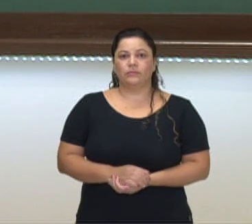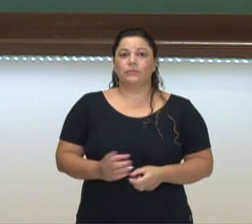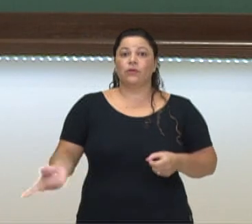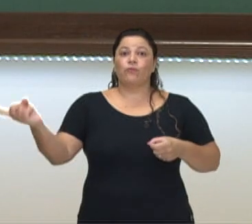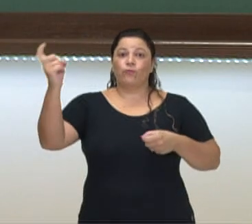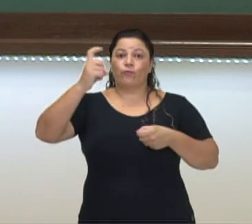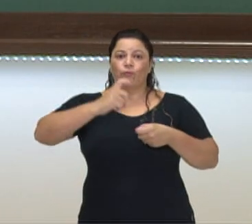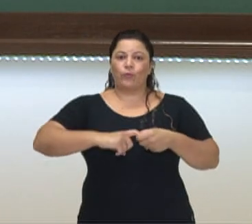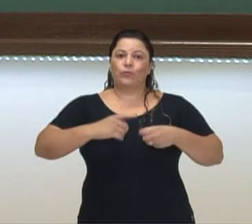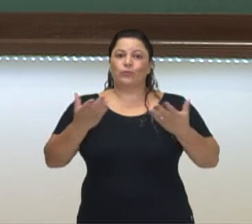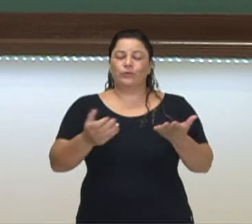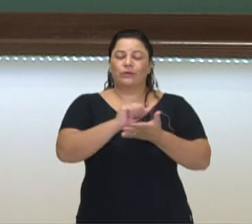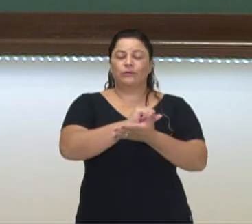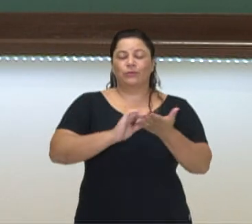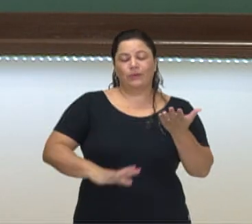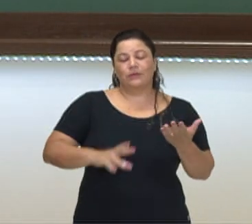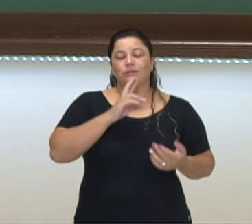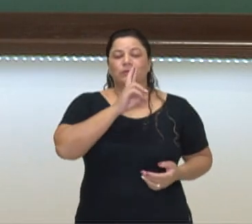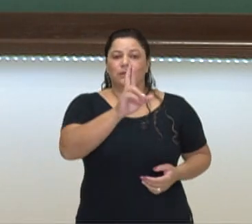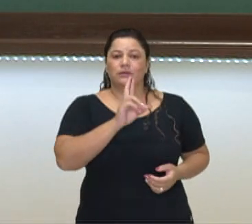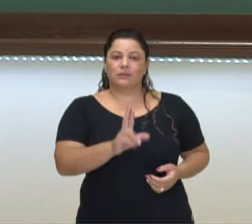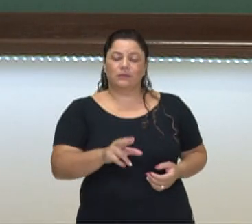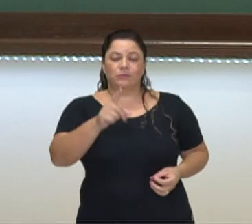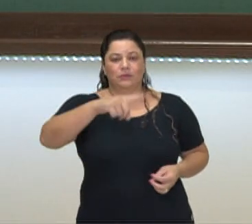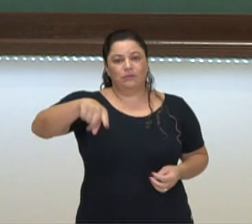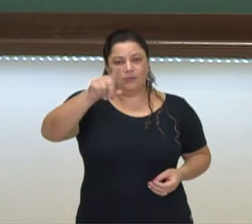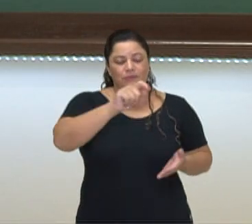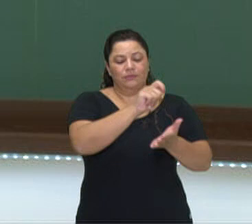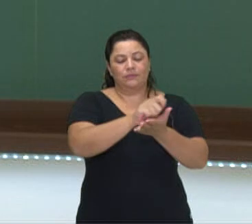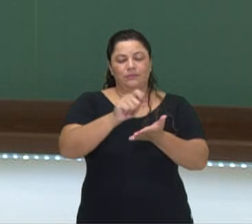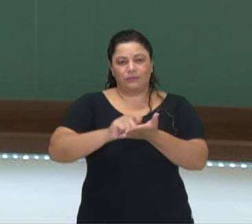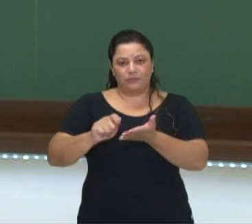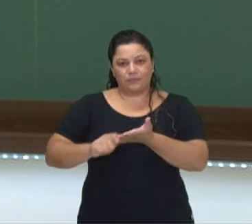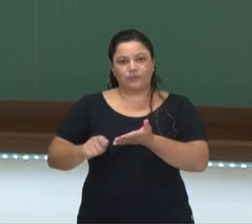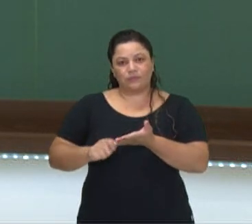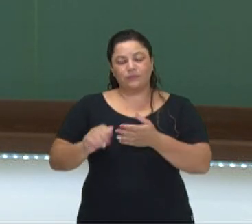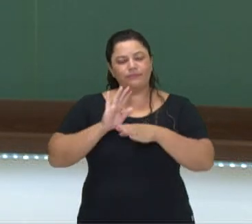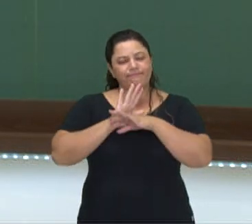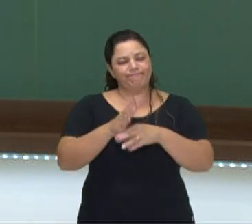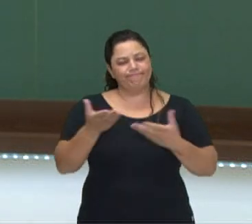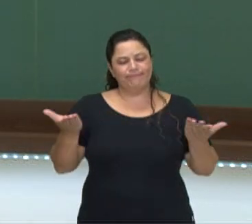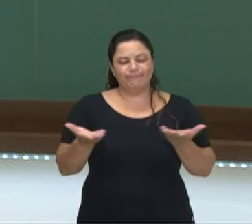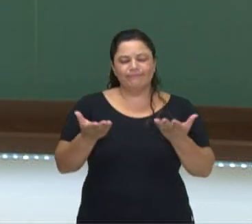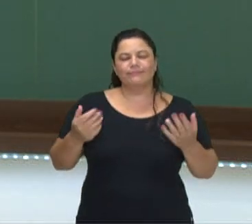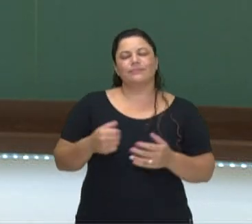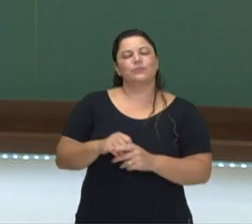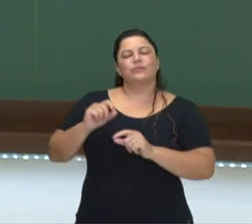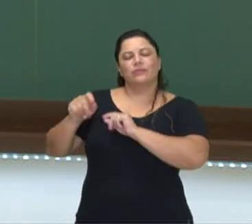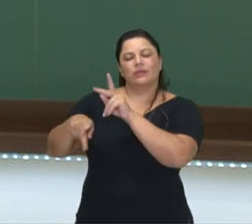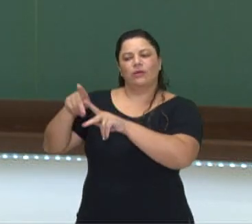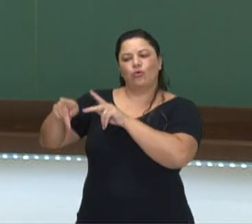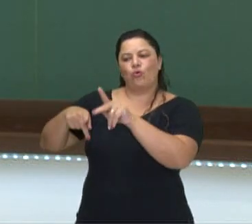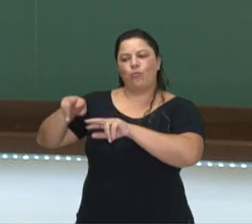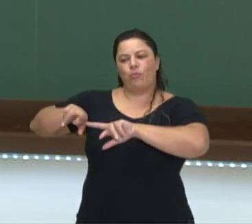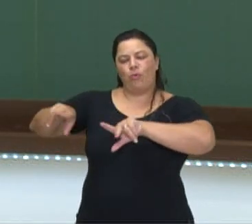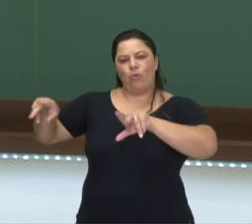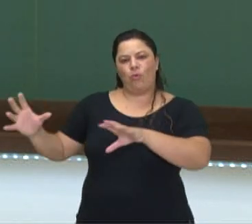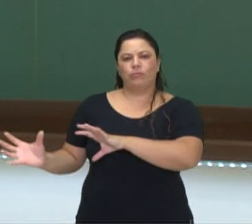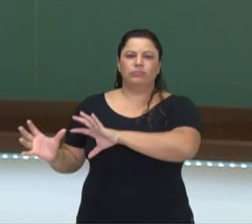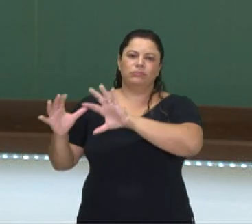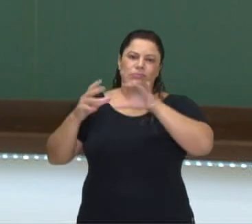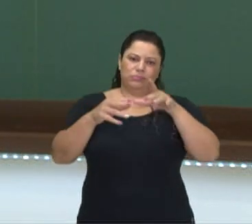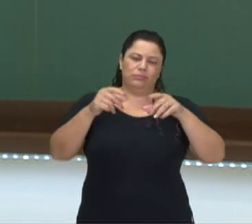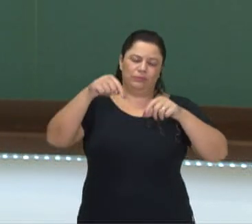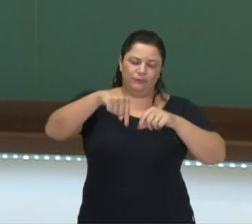Voltamos então com a atividade e a resposta para vocês anotarem ali contribuições dos diferentes povos para a cultura